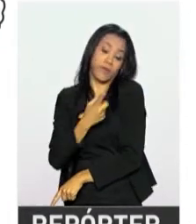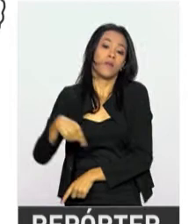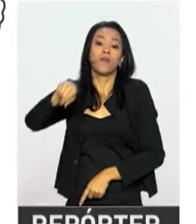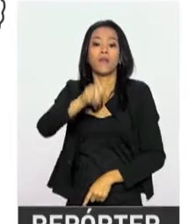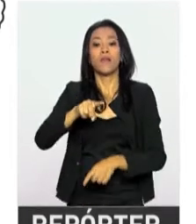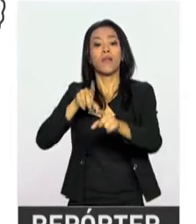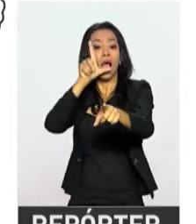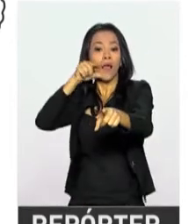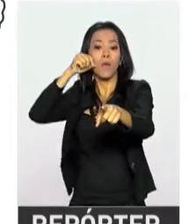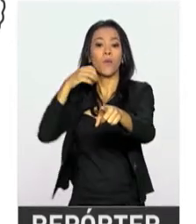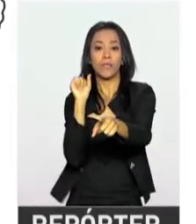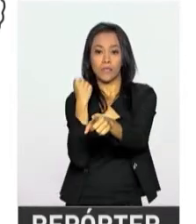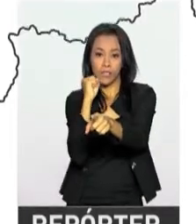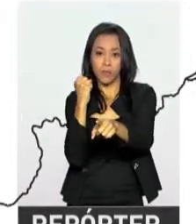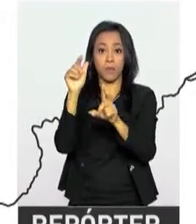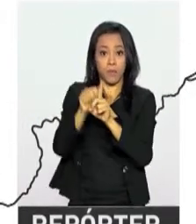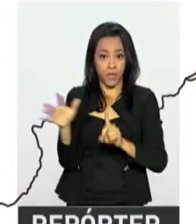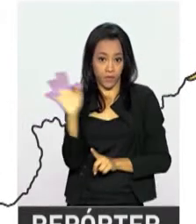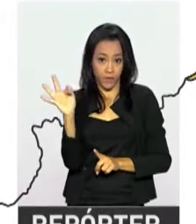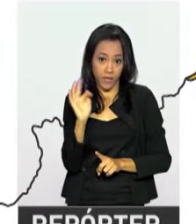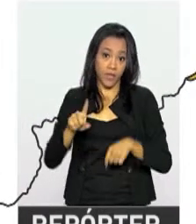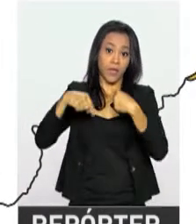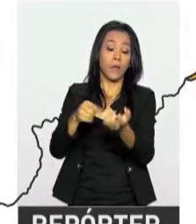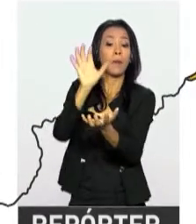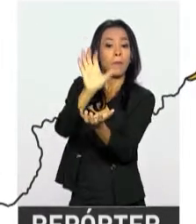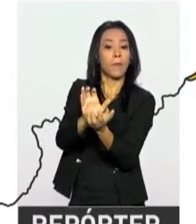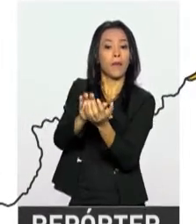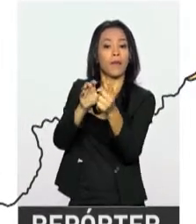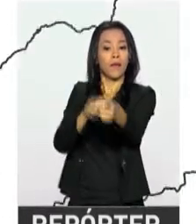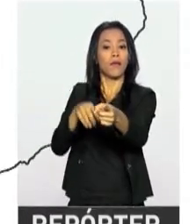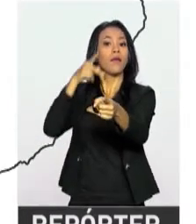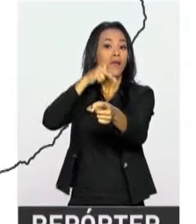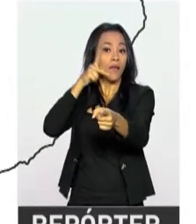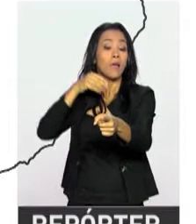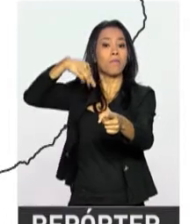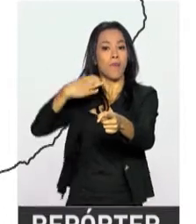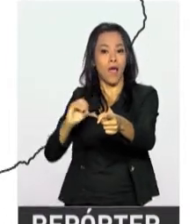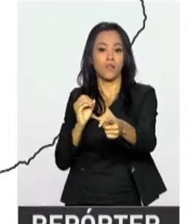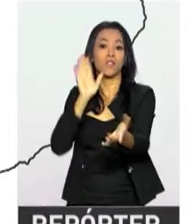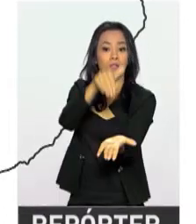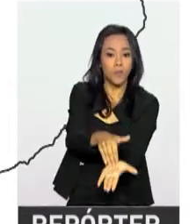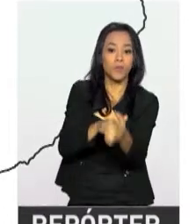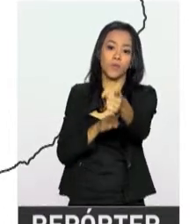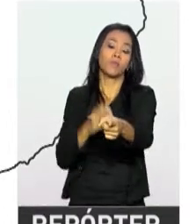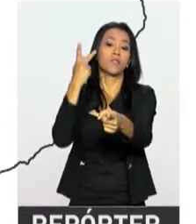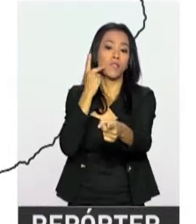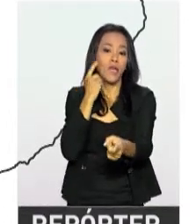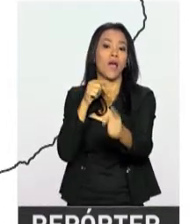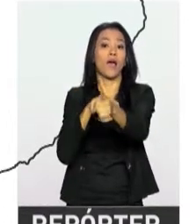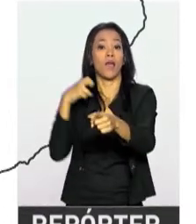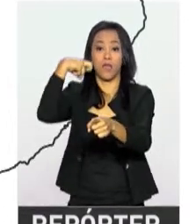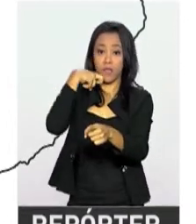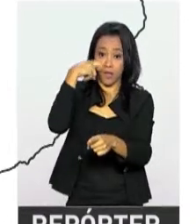e sergipe em fevereiro paraíba e pernambuco em março e por fim os estados do ceará e rio